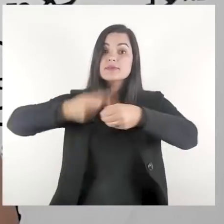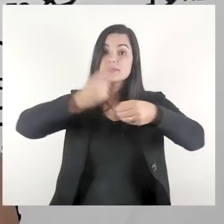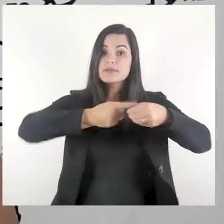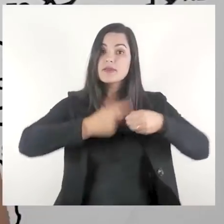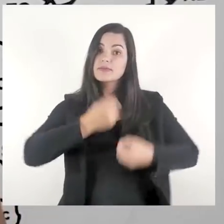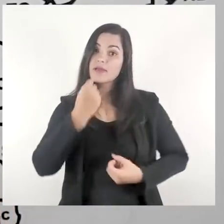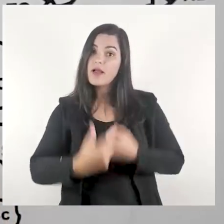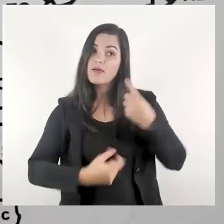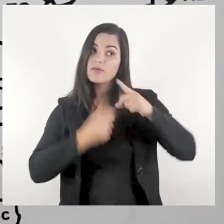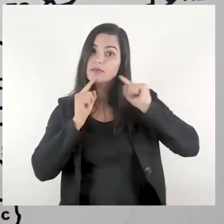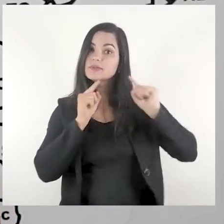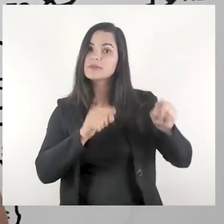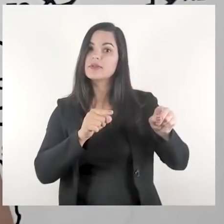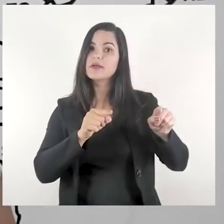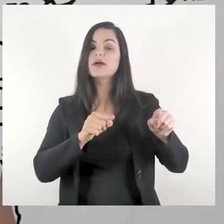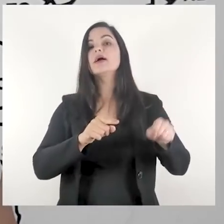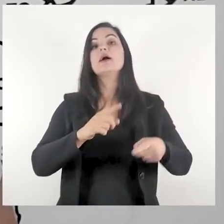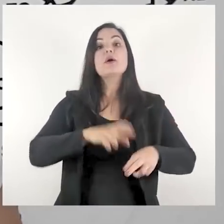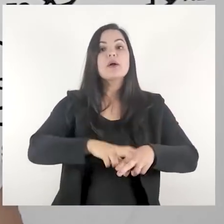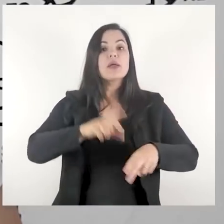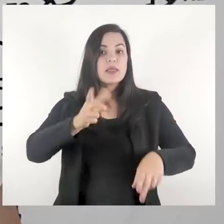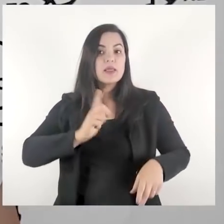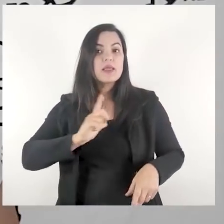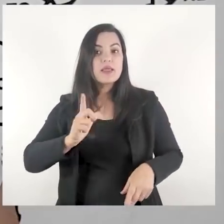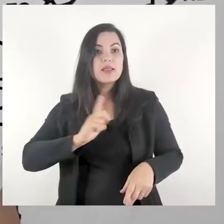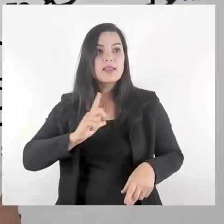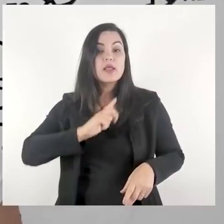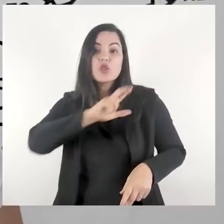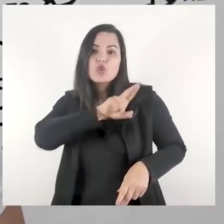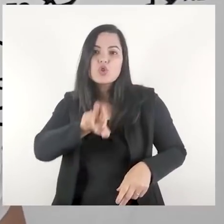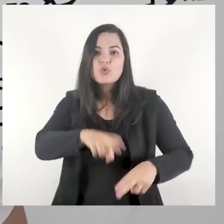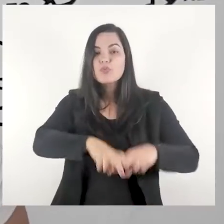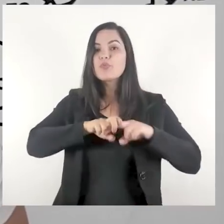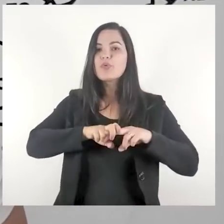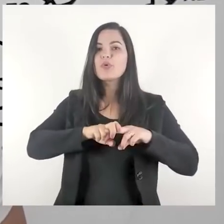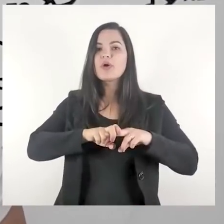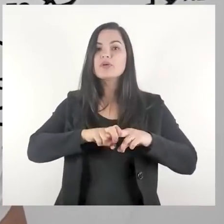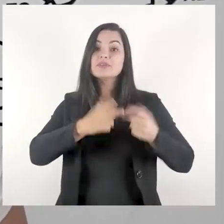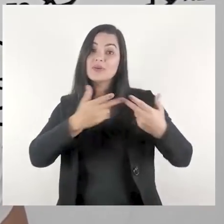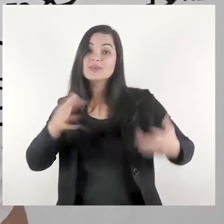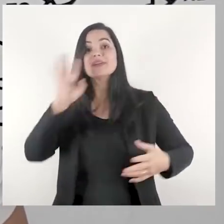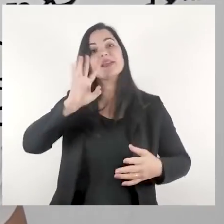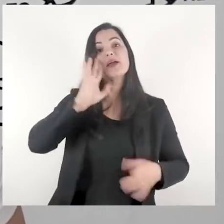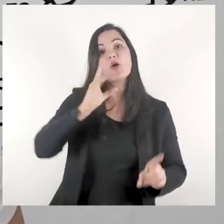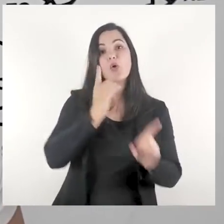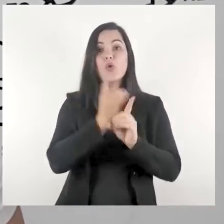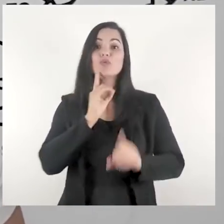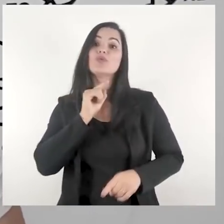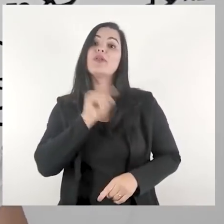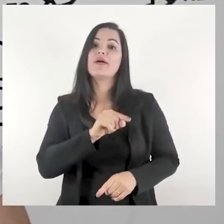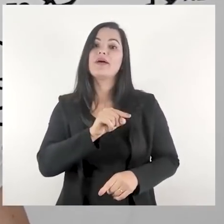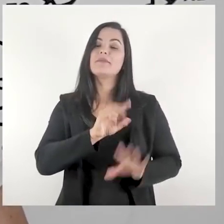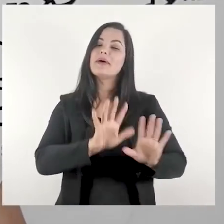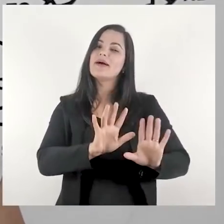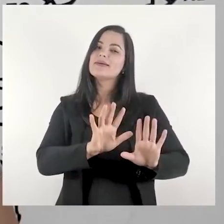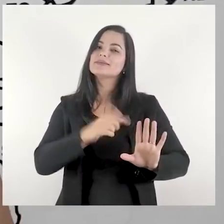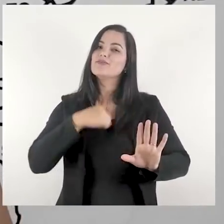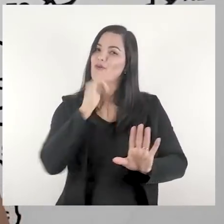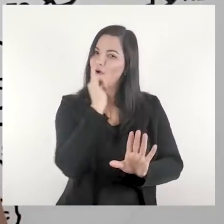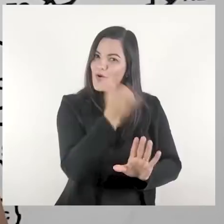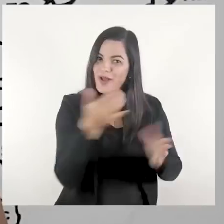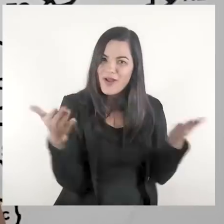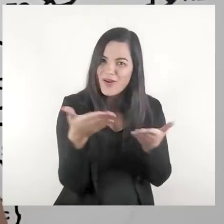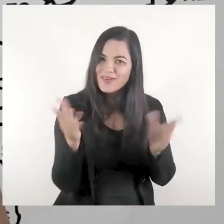foi dado em função de algumas coisas bem legais que eles encontraram. Só que isso vai ficar para